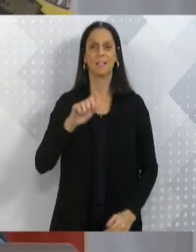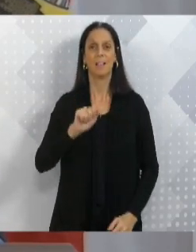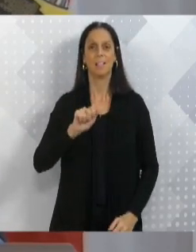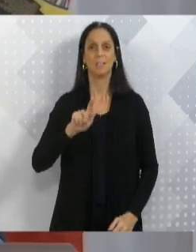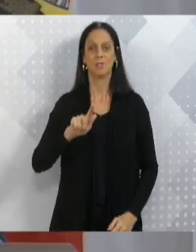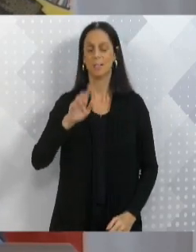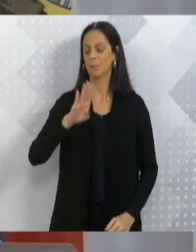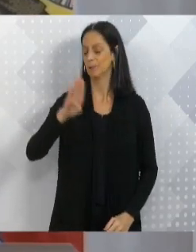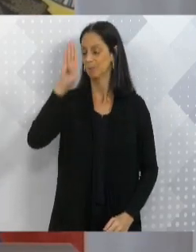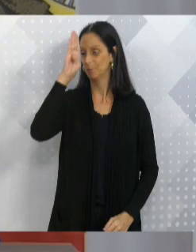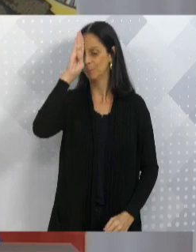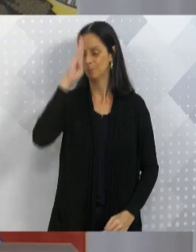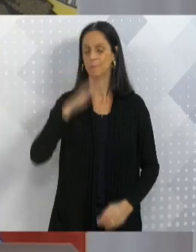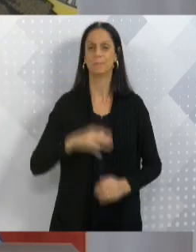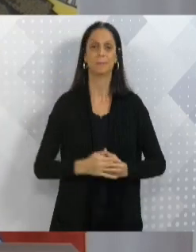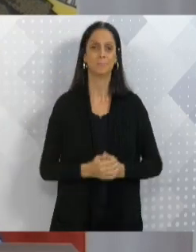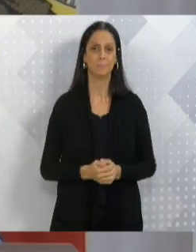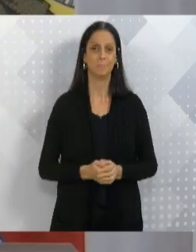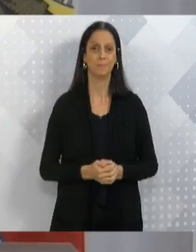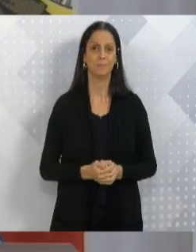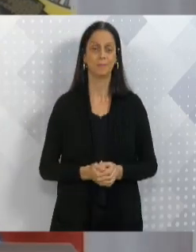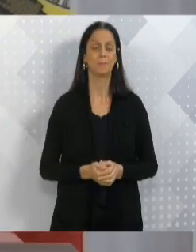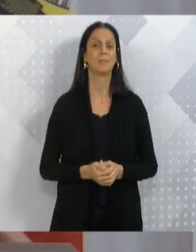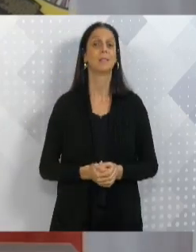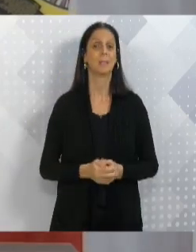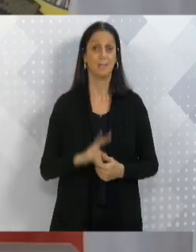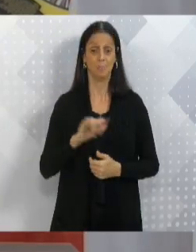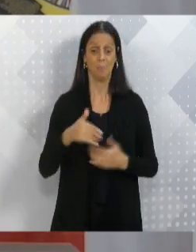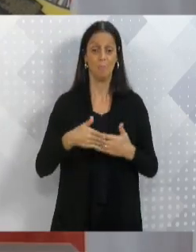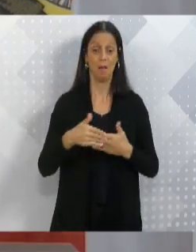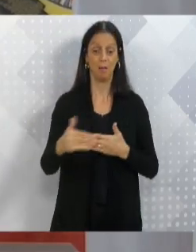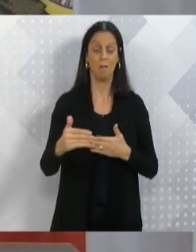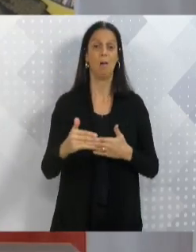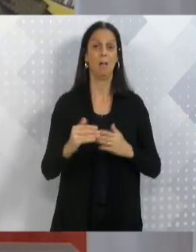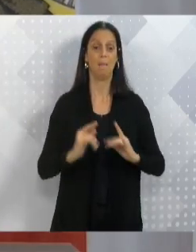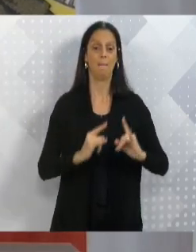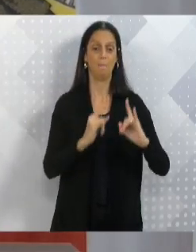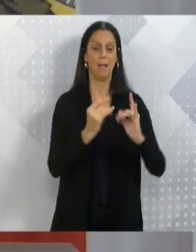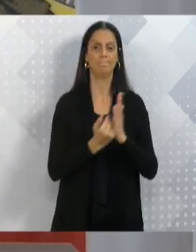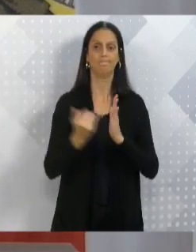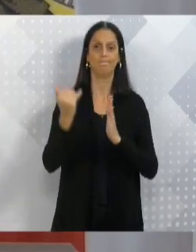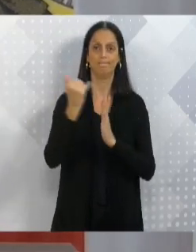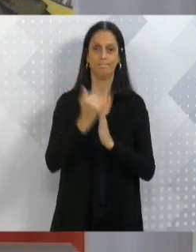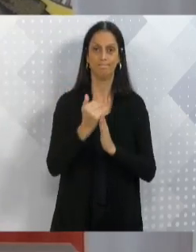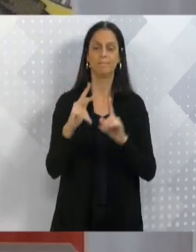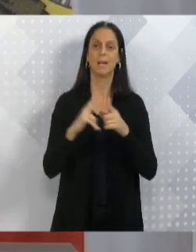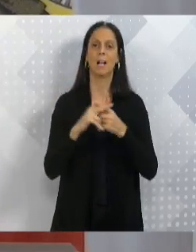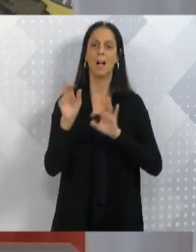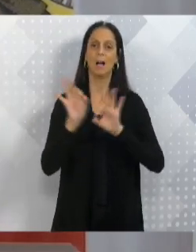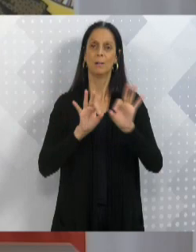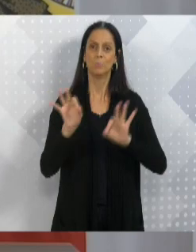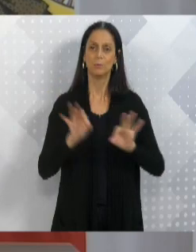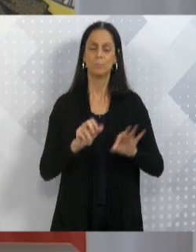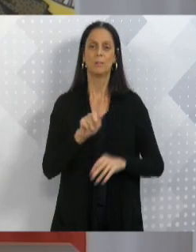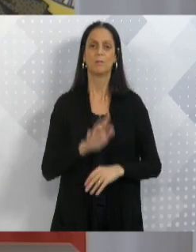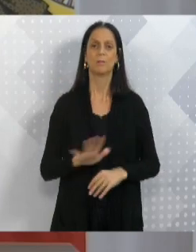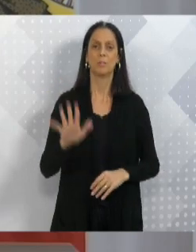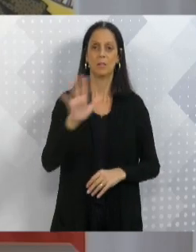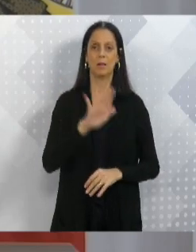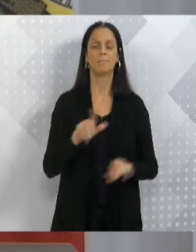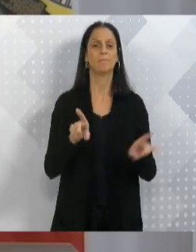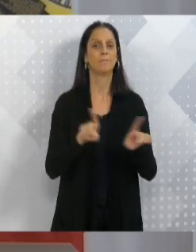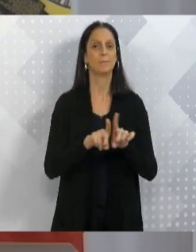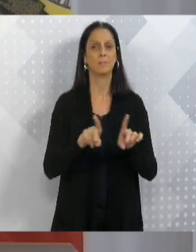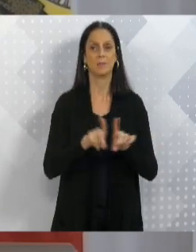Duff. Destacar a ampliação que vamos fazer, destacar a reforma geral que vamos ter ali e, sem